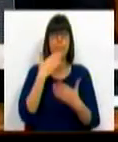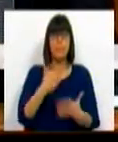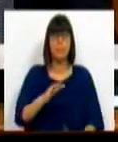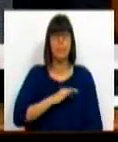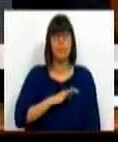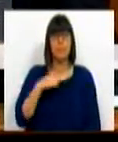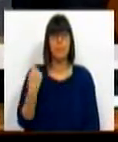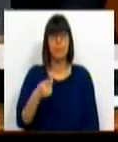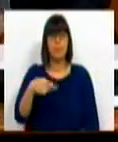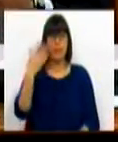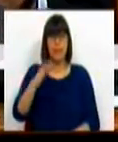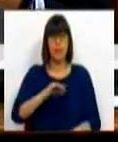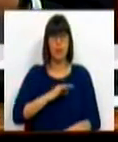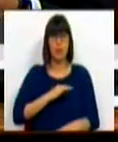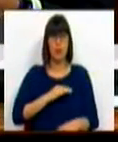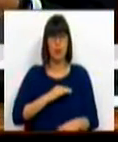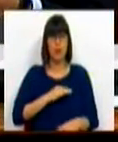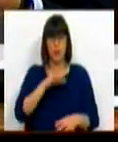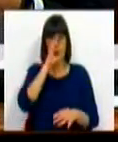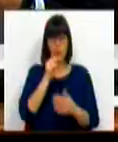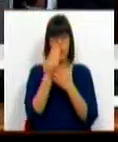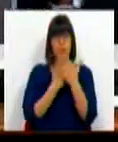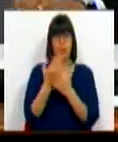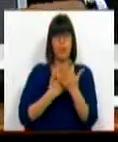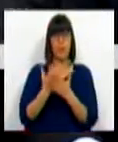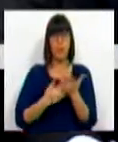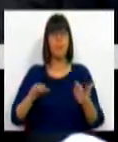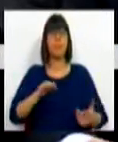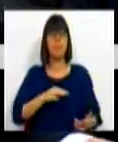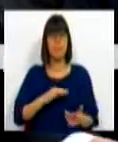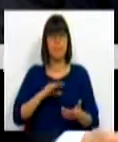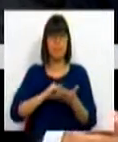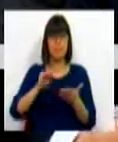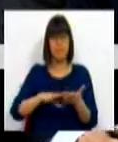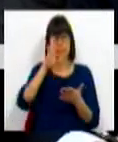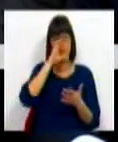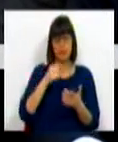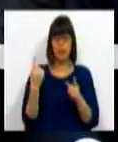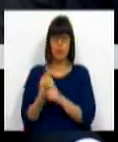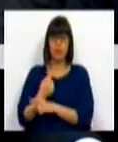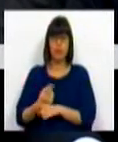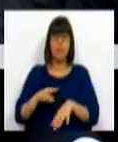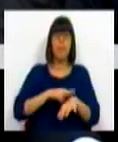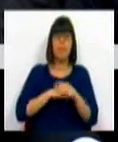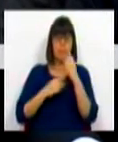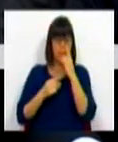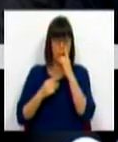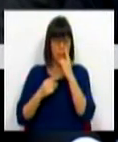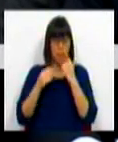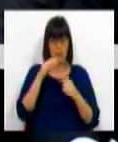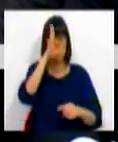Muito obrigado, Sr. Presidente, Sr. Presidente, Sr. Ministro da Economia, Srs. Secretários de Estado, restantes membros